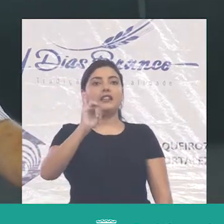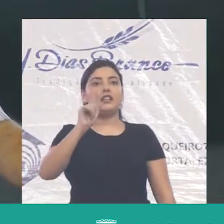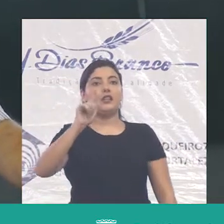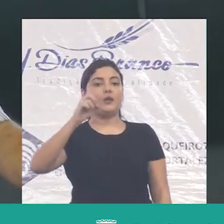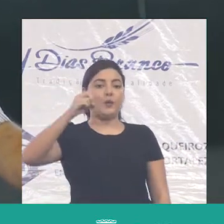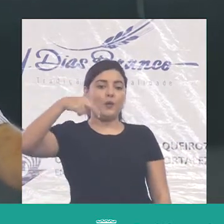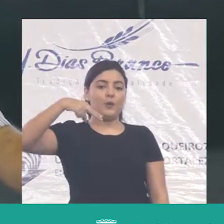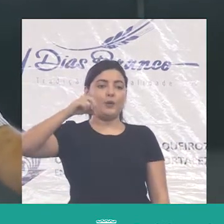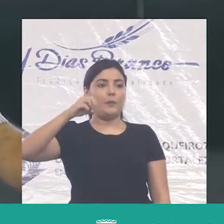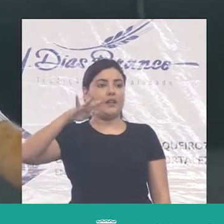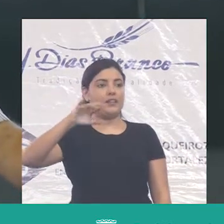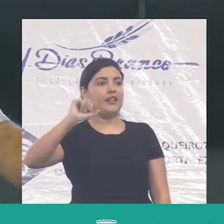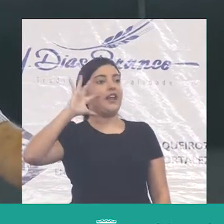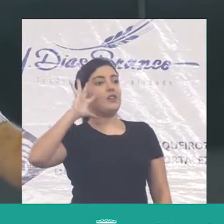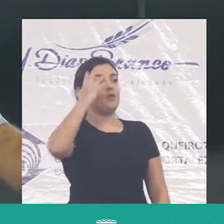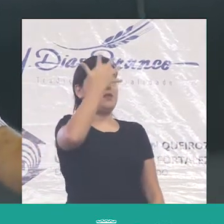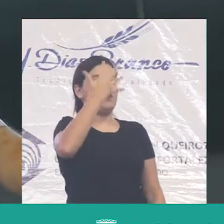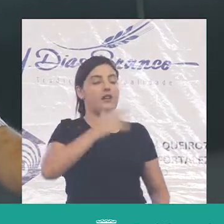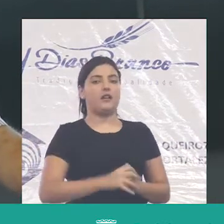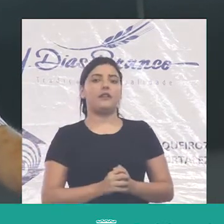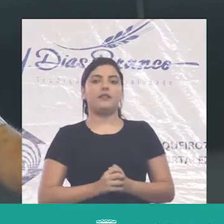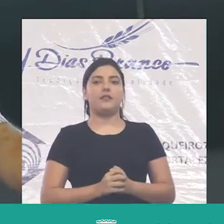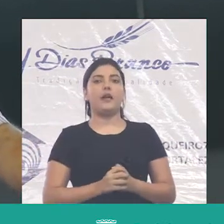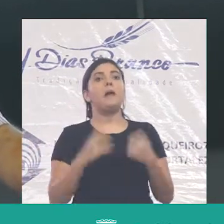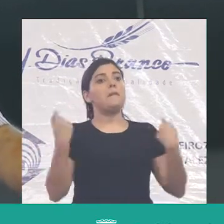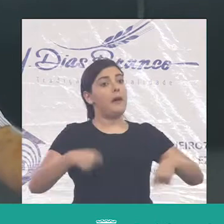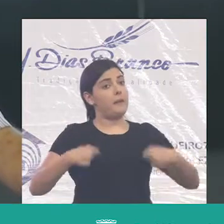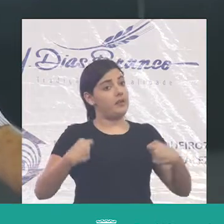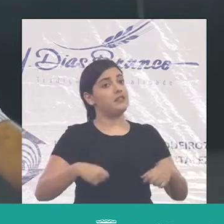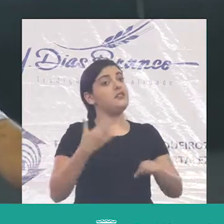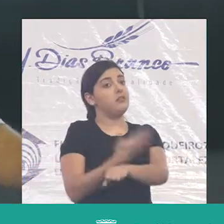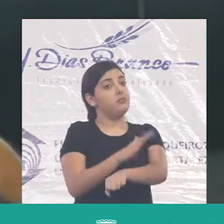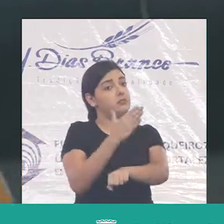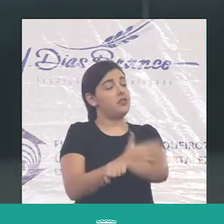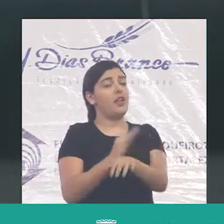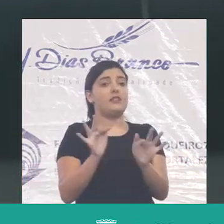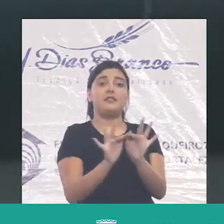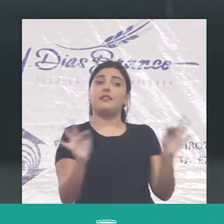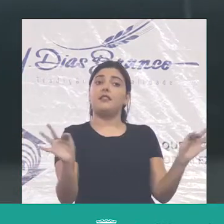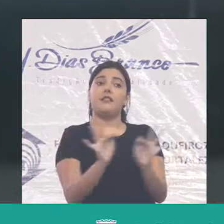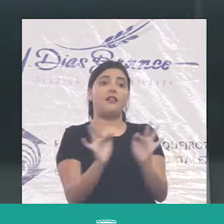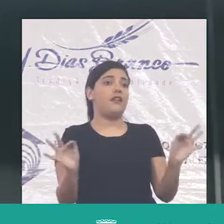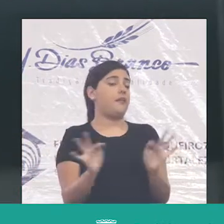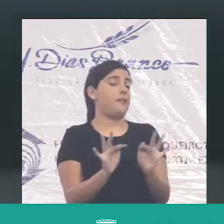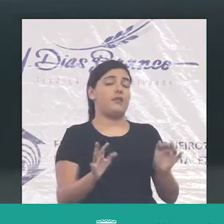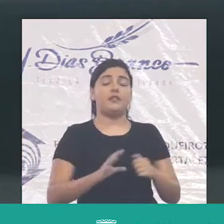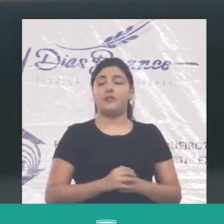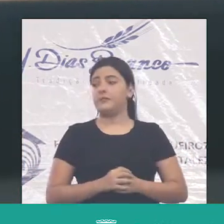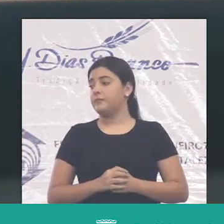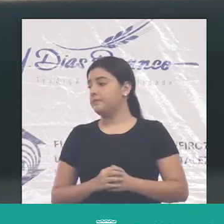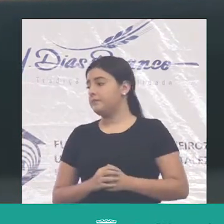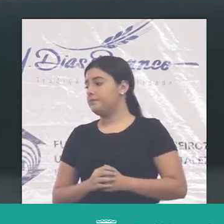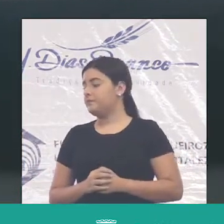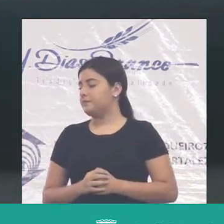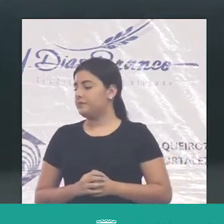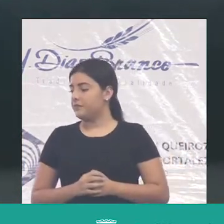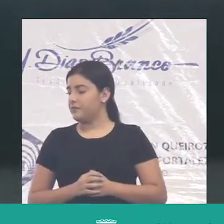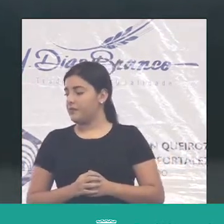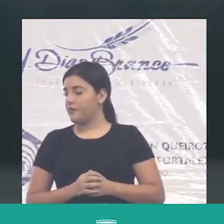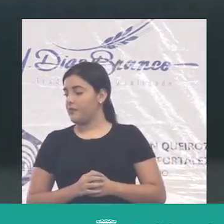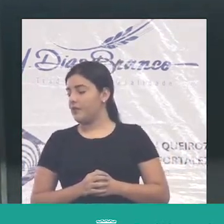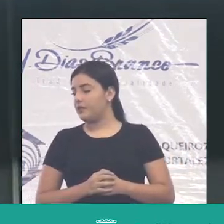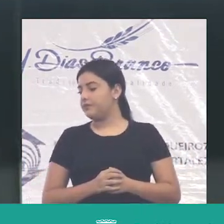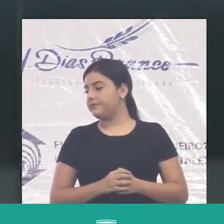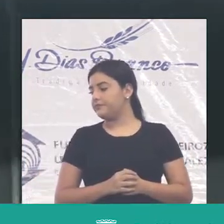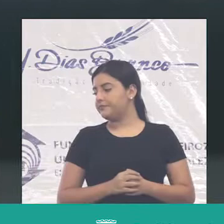ok? Mas não deixe vencer por causa disso não. É bem simples, é só aplicar seno, cosseno ou tangente, você encontra a relação entre os